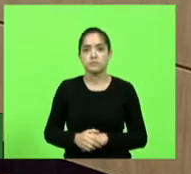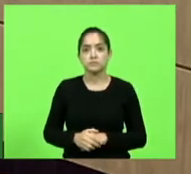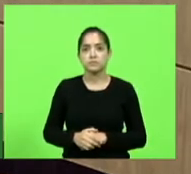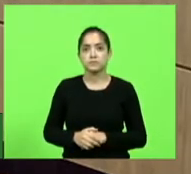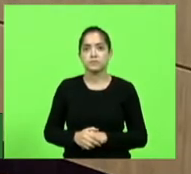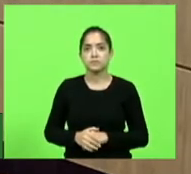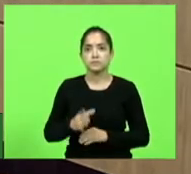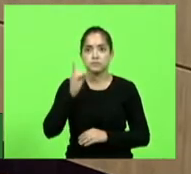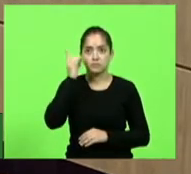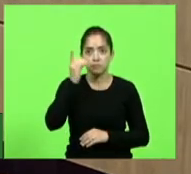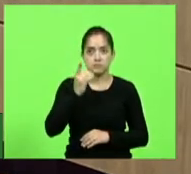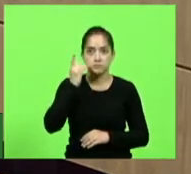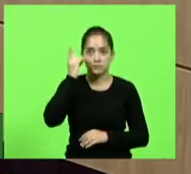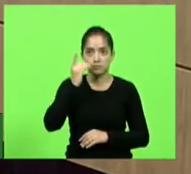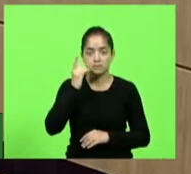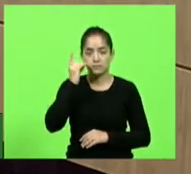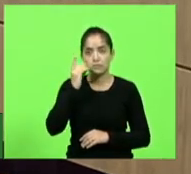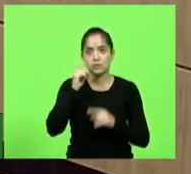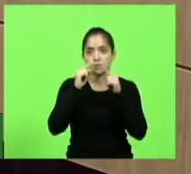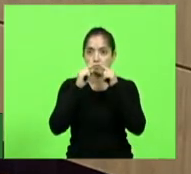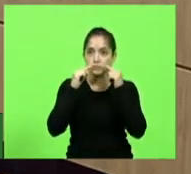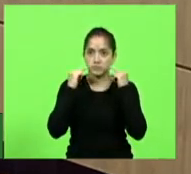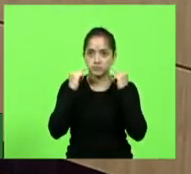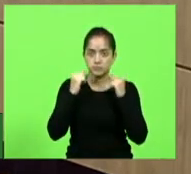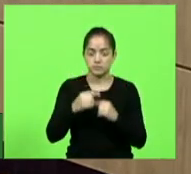Como vota o deputado Romildo Titon?